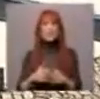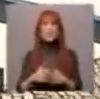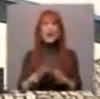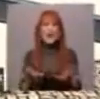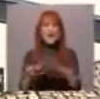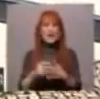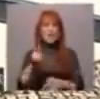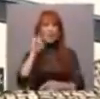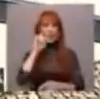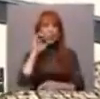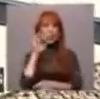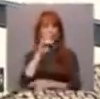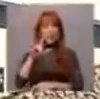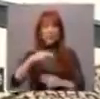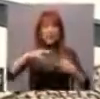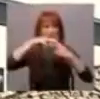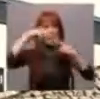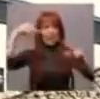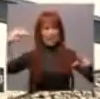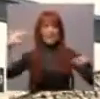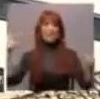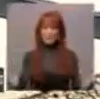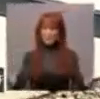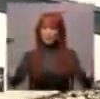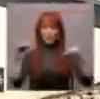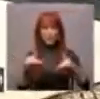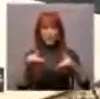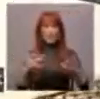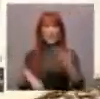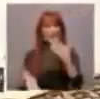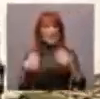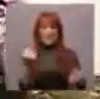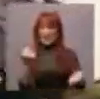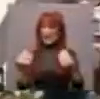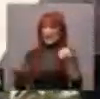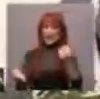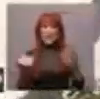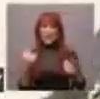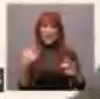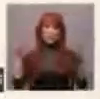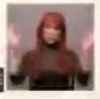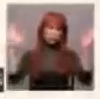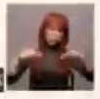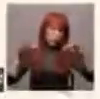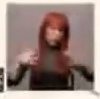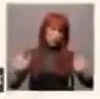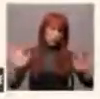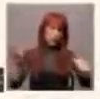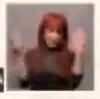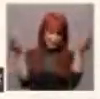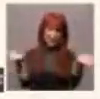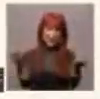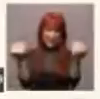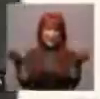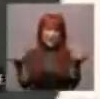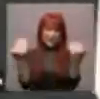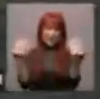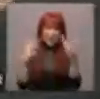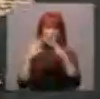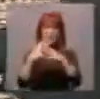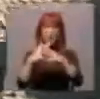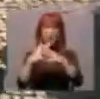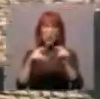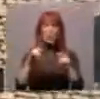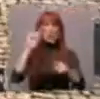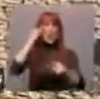da Proteção Civil, da Câmara Municipal, já estão a remover os escombros possíveis, estão a retirar as estruturas